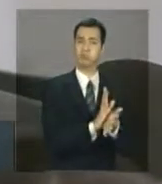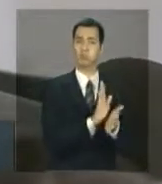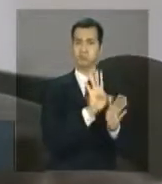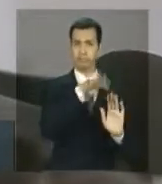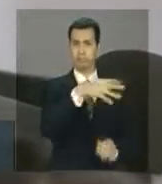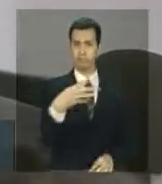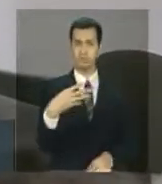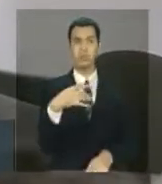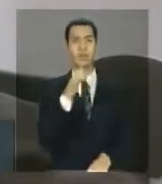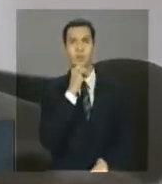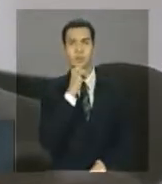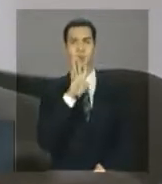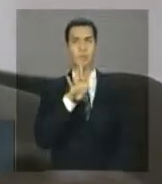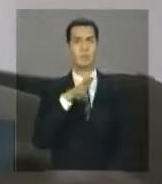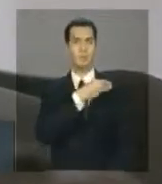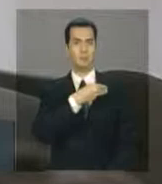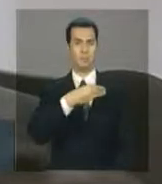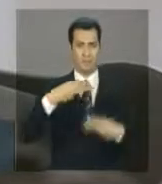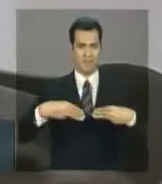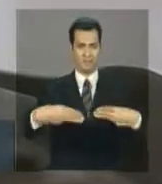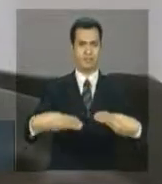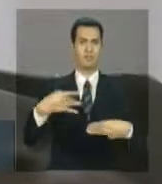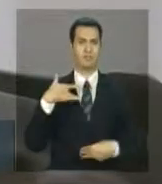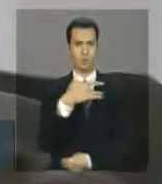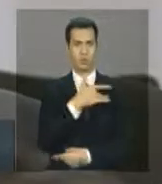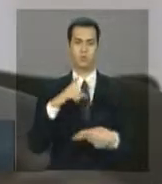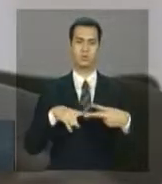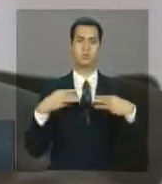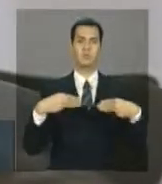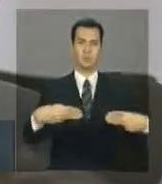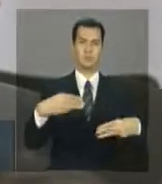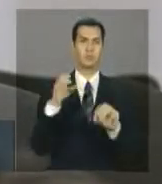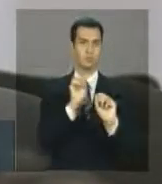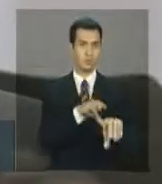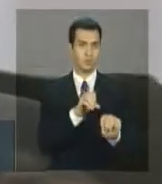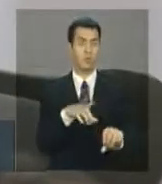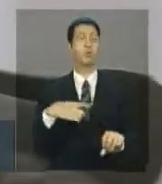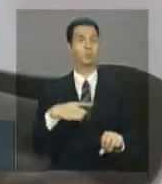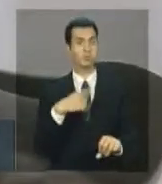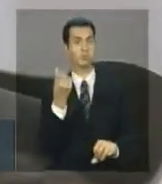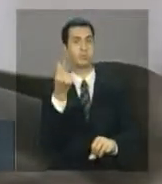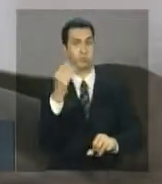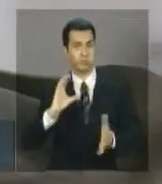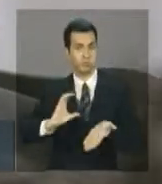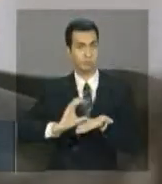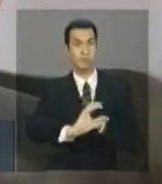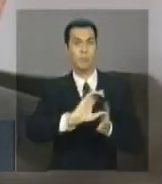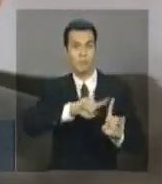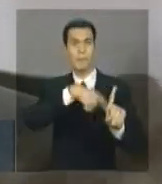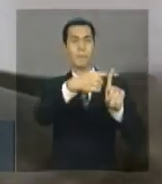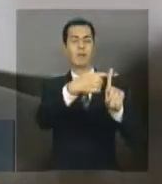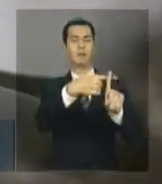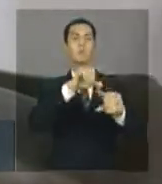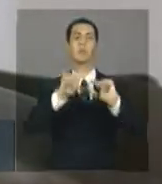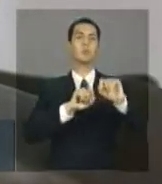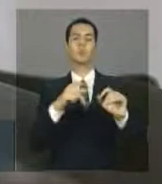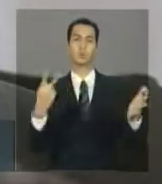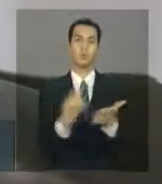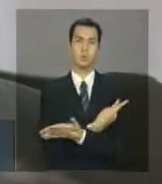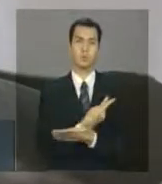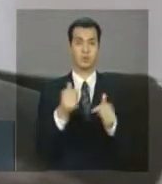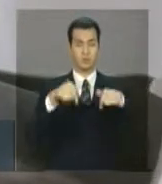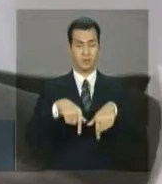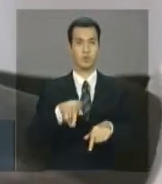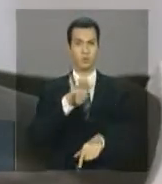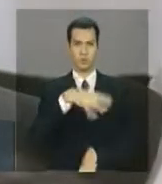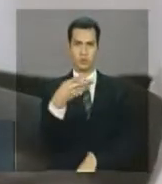saúde, ministérios de educação tiveram um aumento significativo dos seus recursos. Então, o que aumentou mesmo nesse orçamento